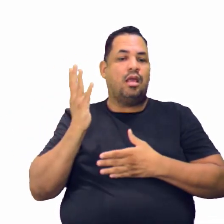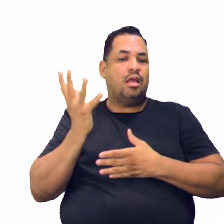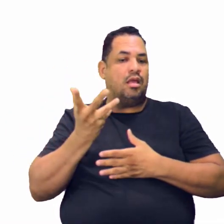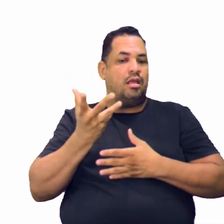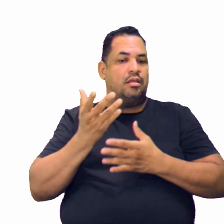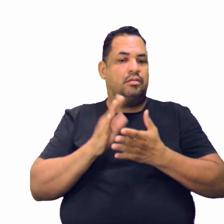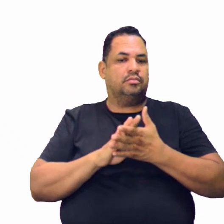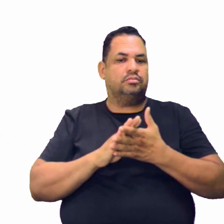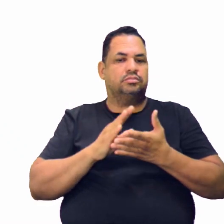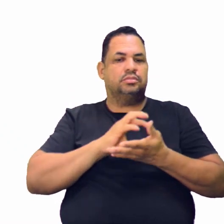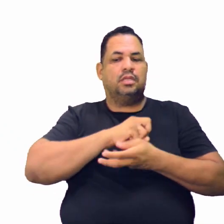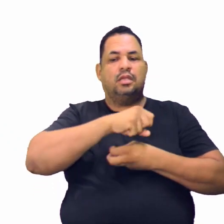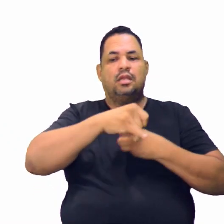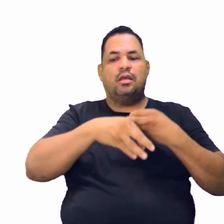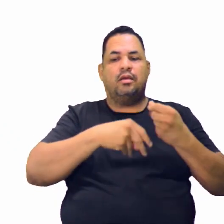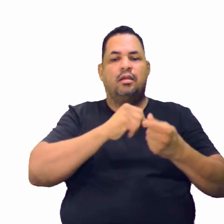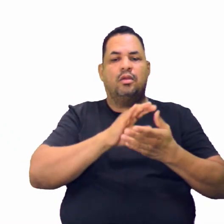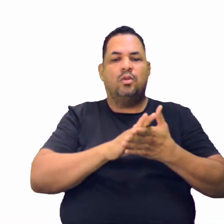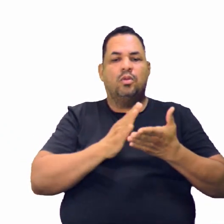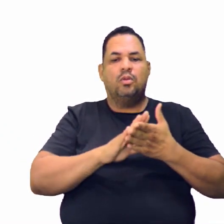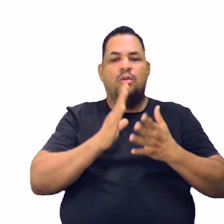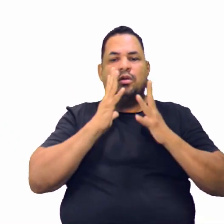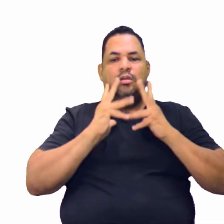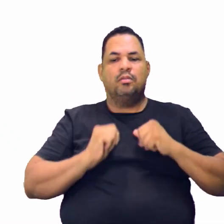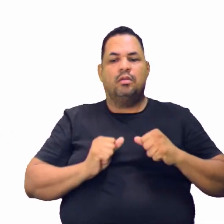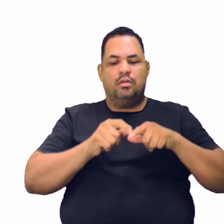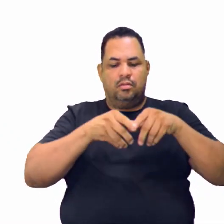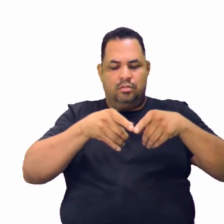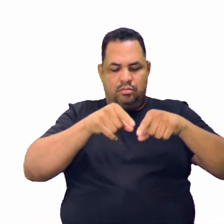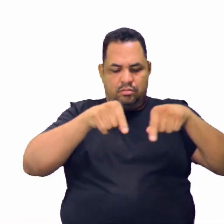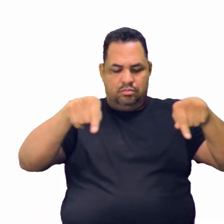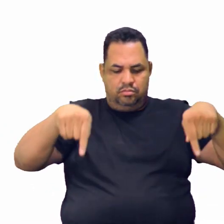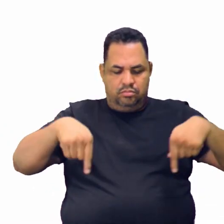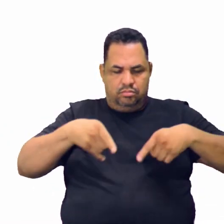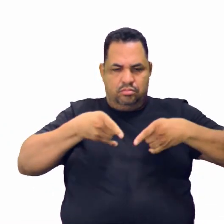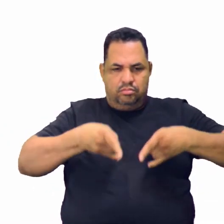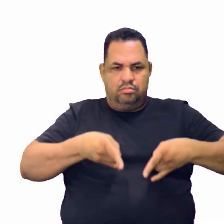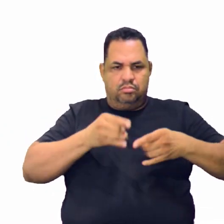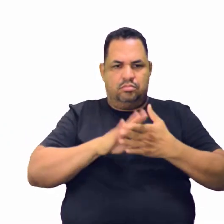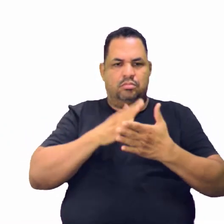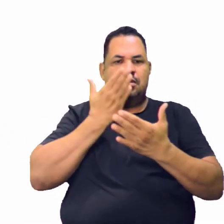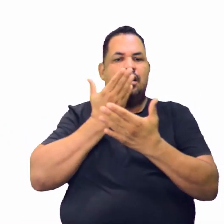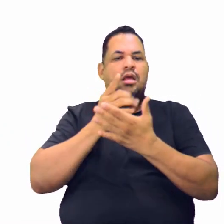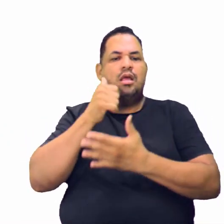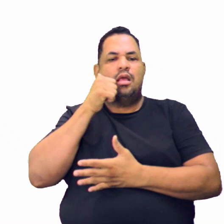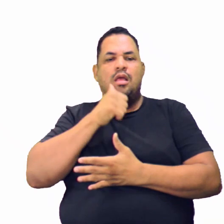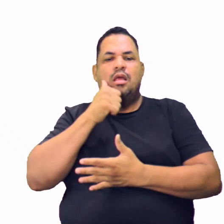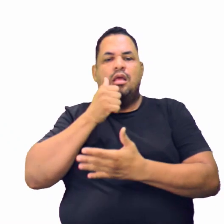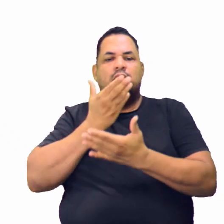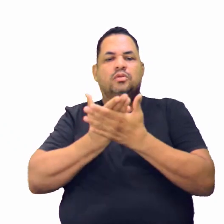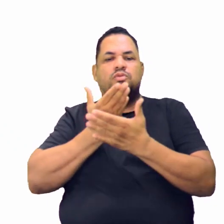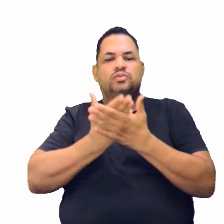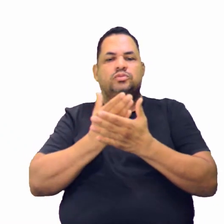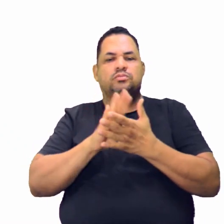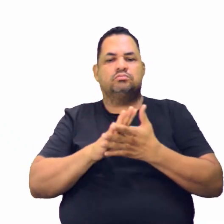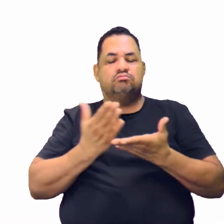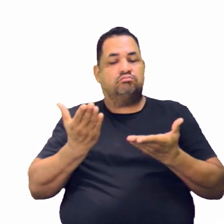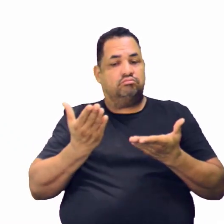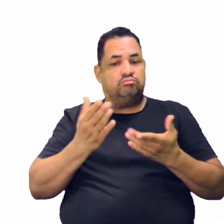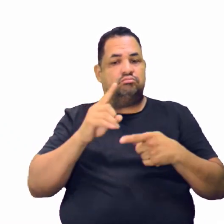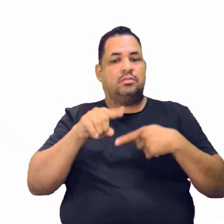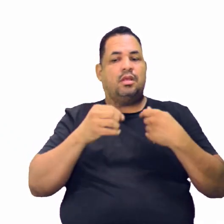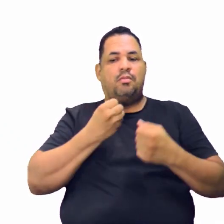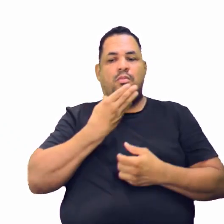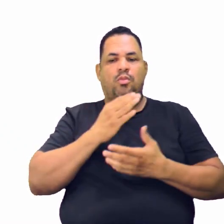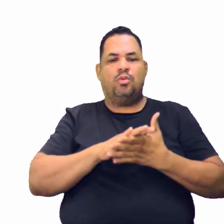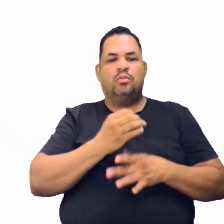Você lavará a louça ou limpará o quarto? Ela estuda bastante, logo terá boas notas.